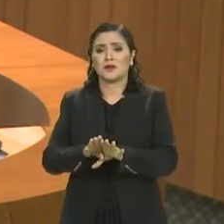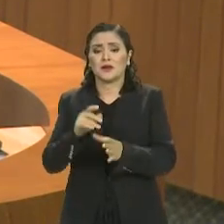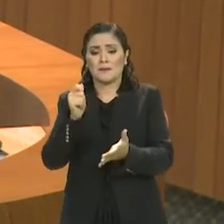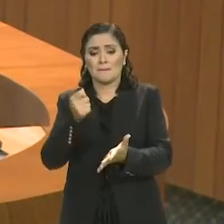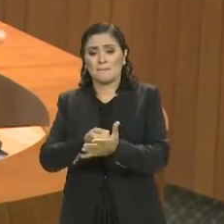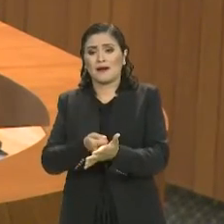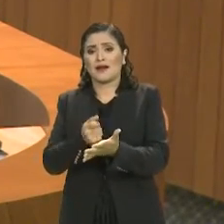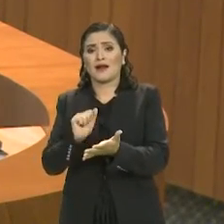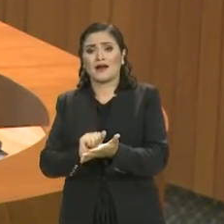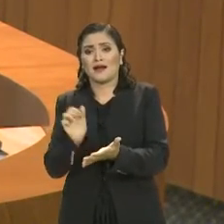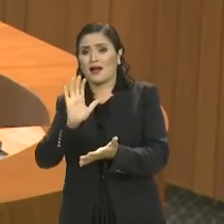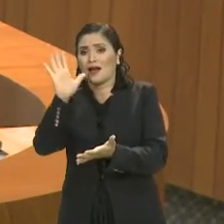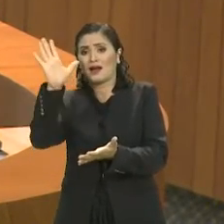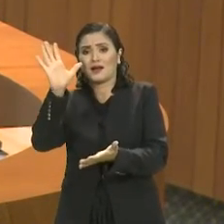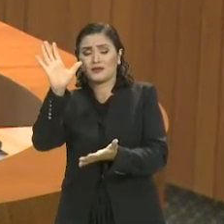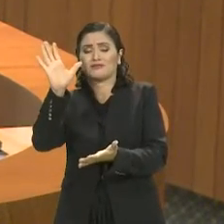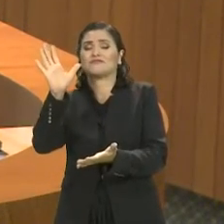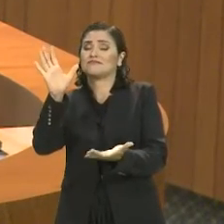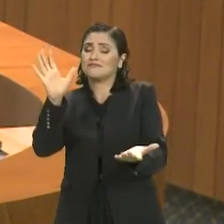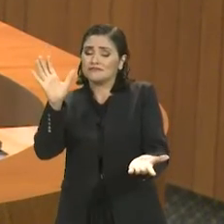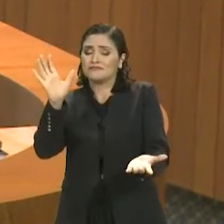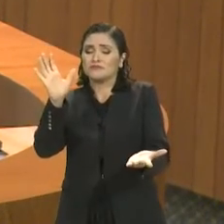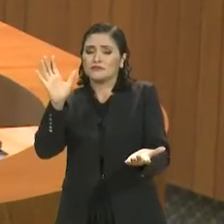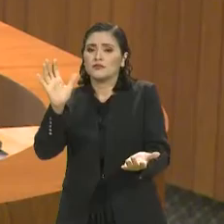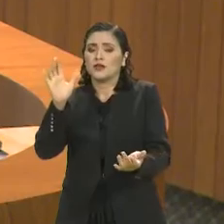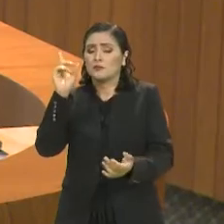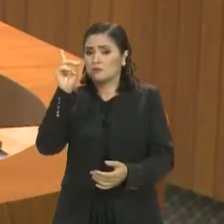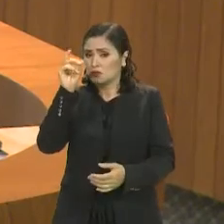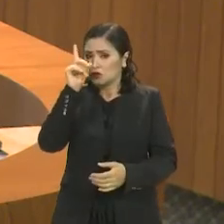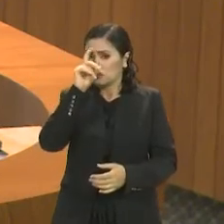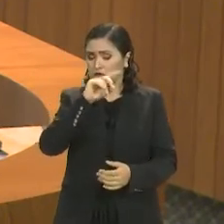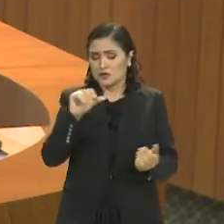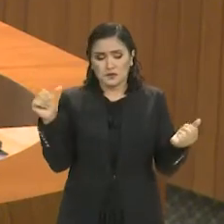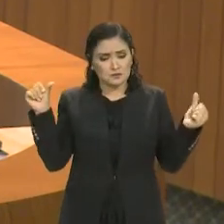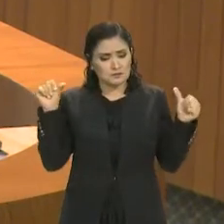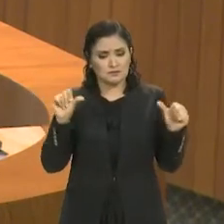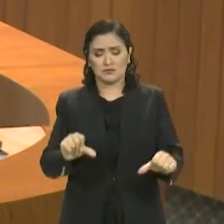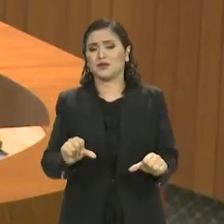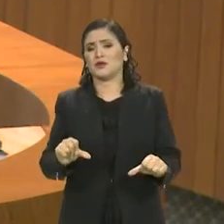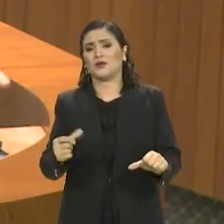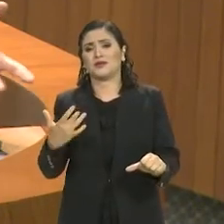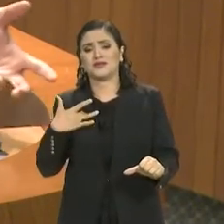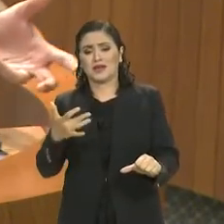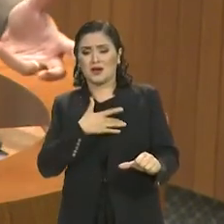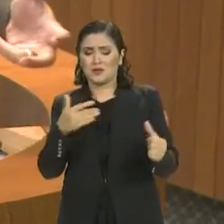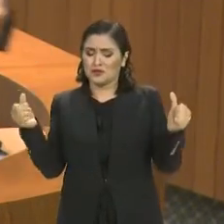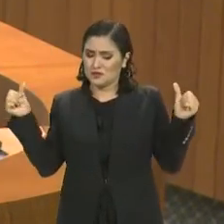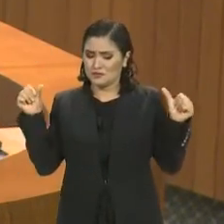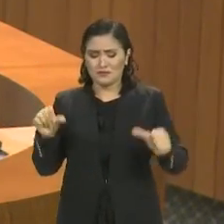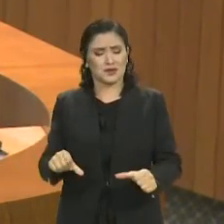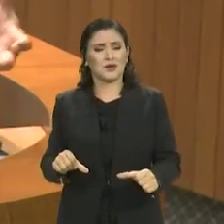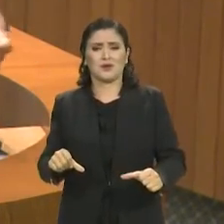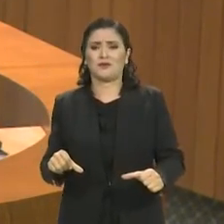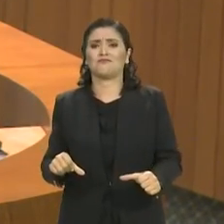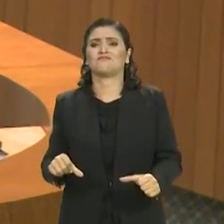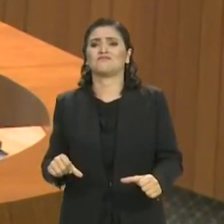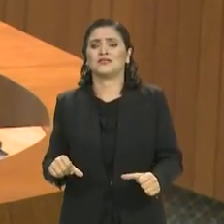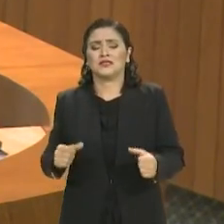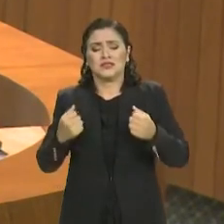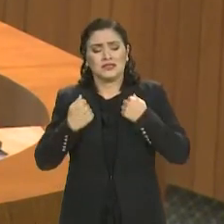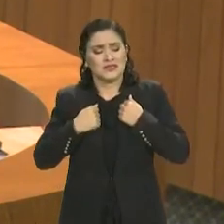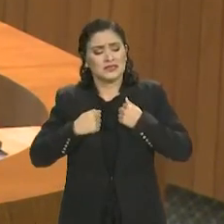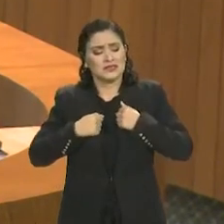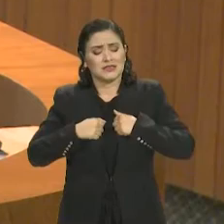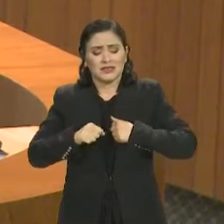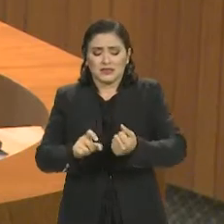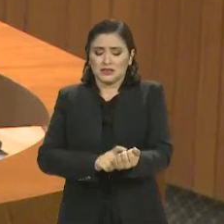mais ainda o desempenho do trabalhador, além de aumentar o estresse, piorar a saúde. Então a gente está falando de um ciclo muito complexo